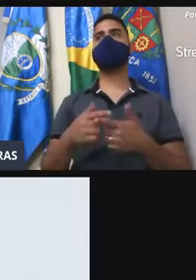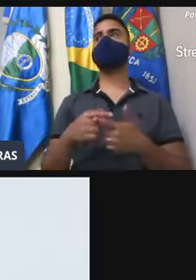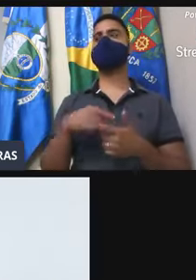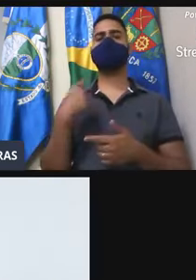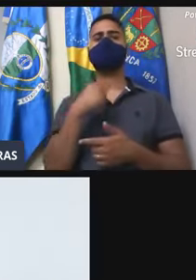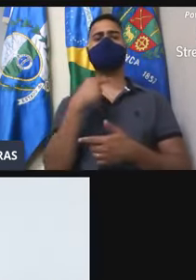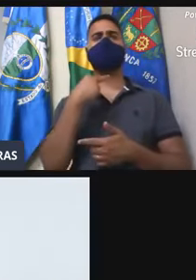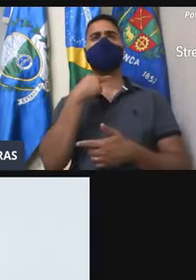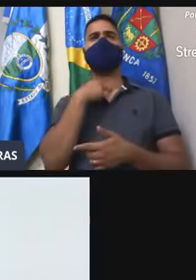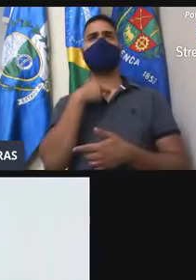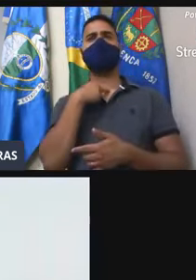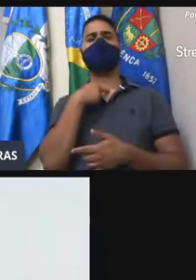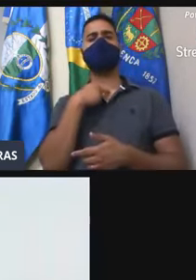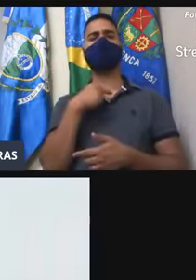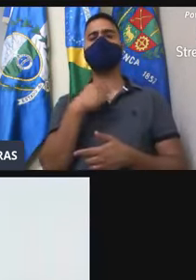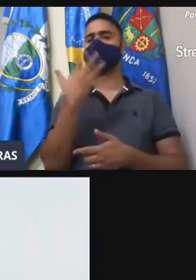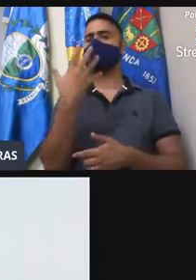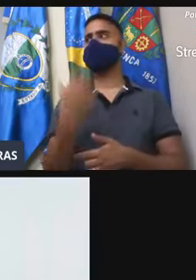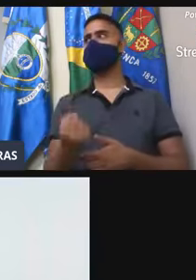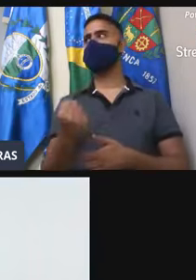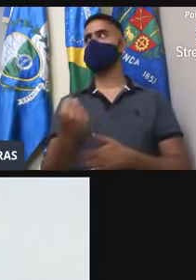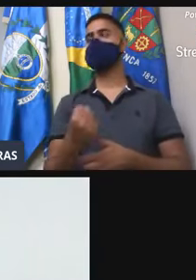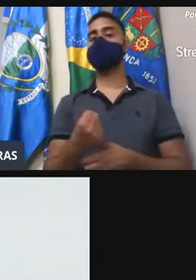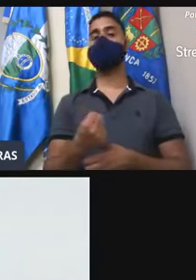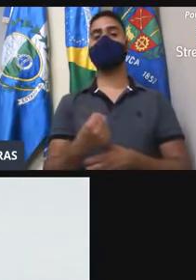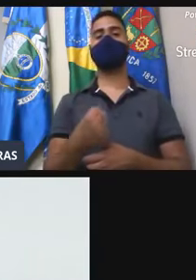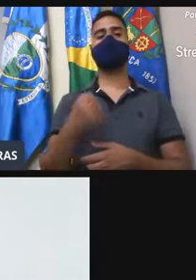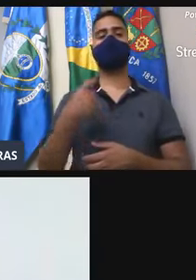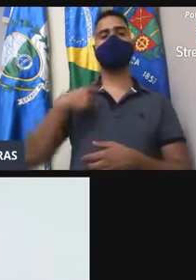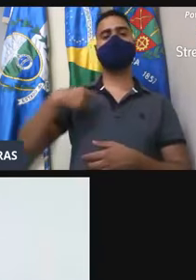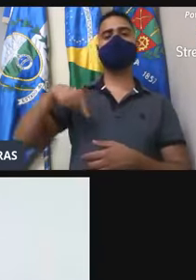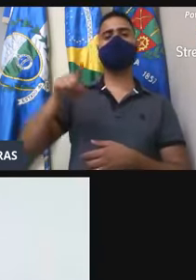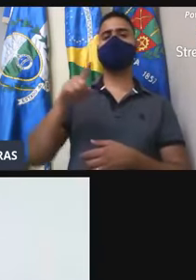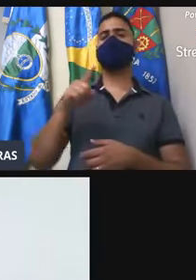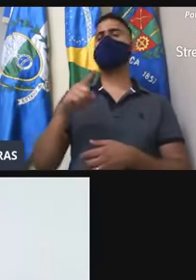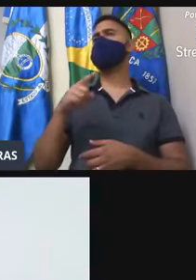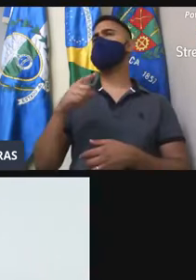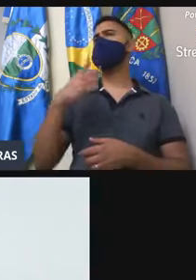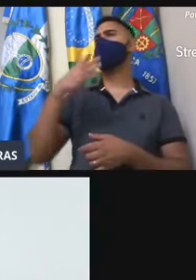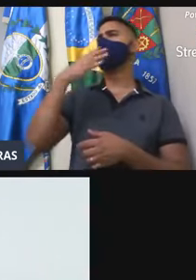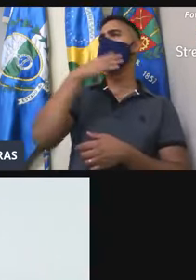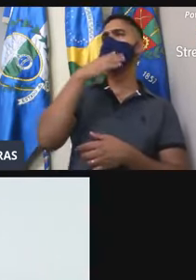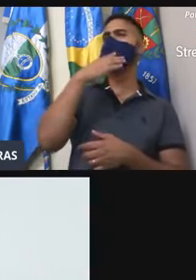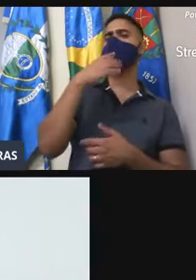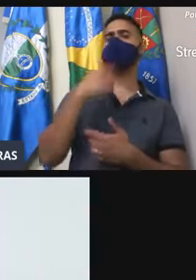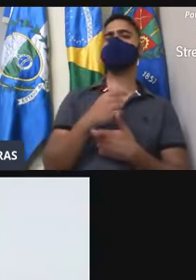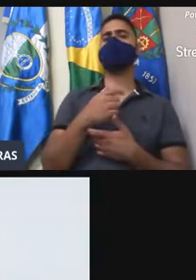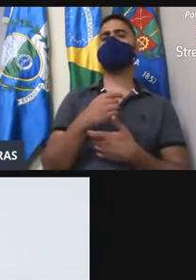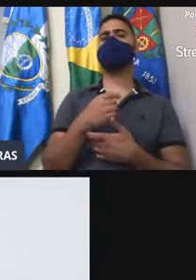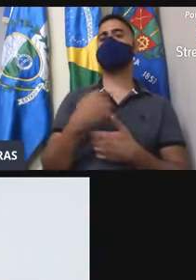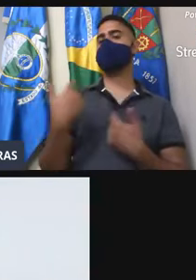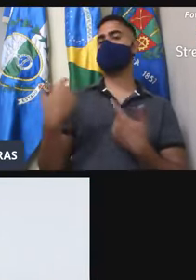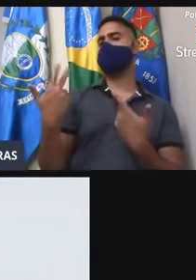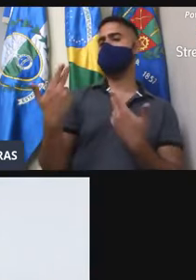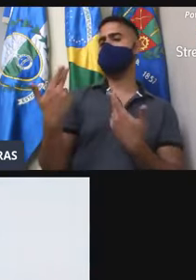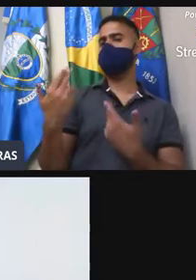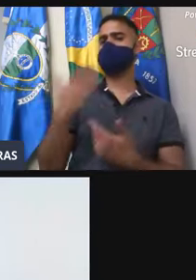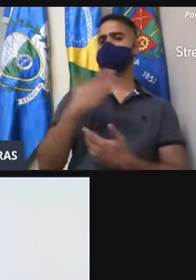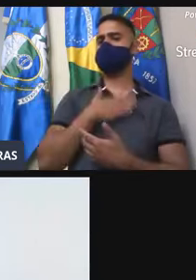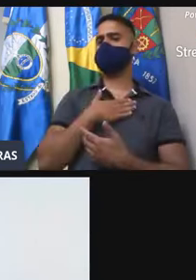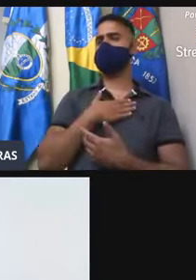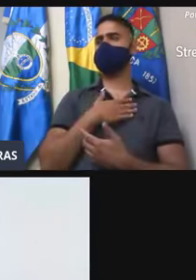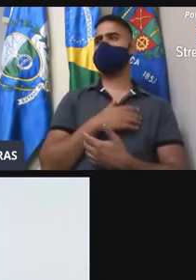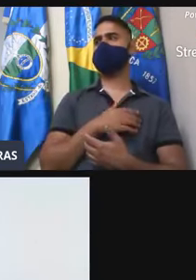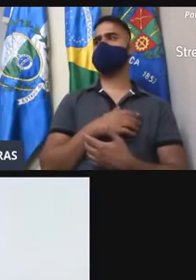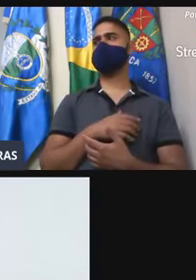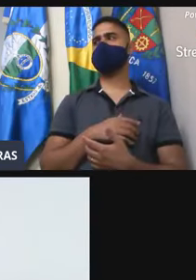podemos mais admitir de visitar irmãos nossos, como diz o Fábio Antônio, são irmãos